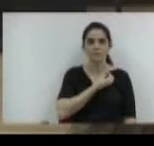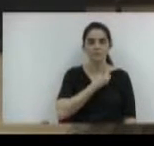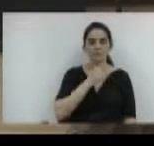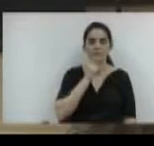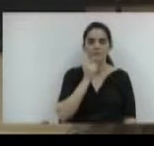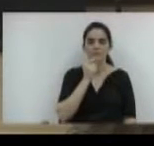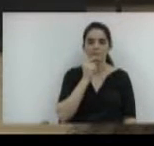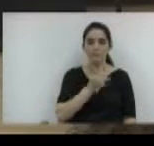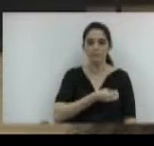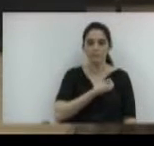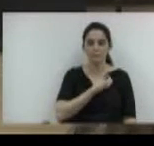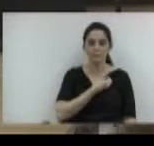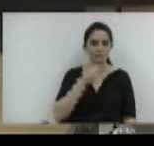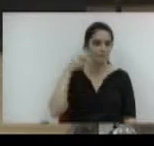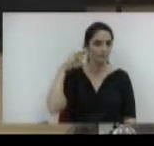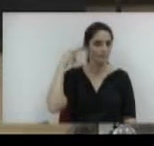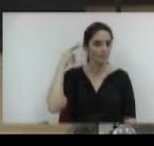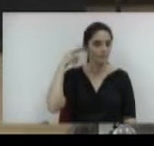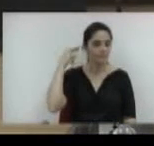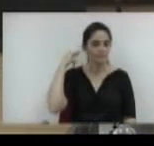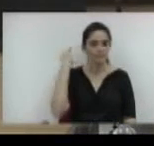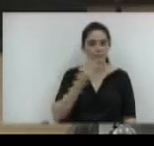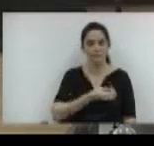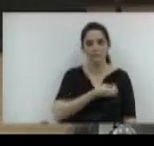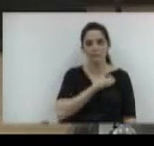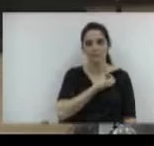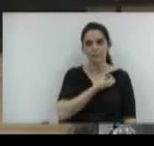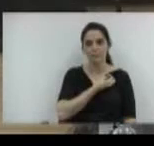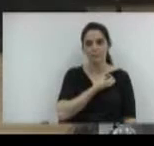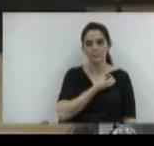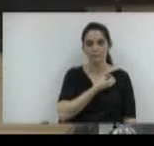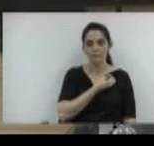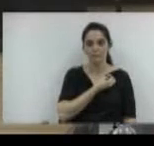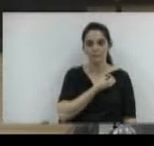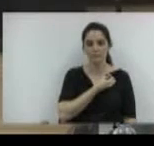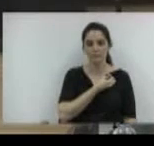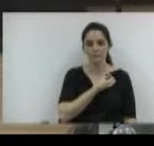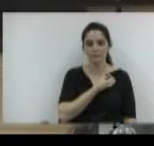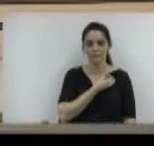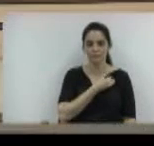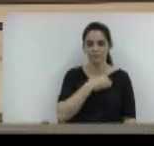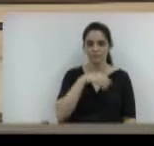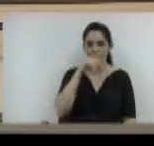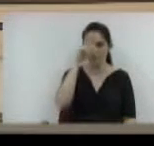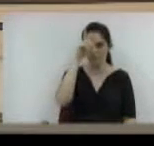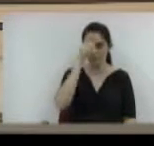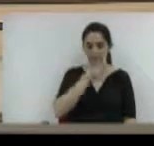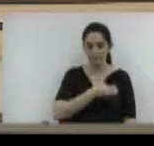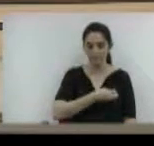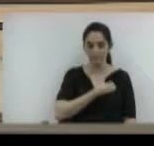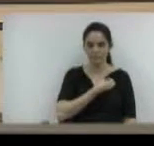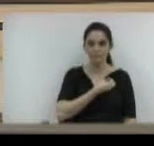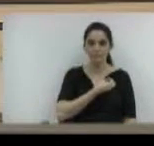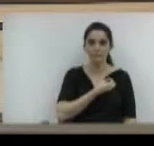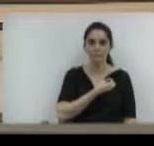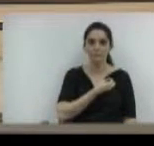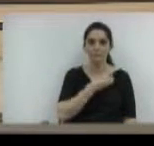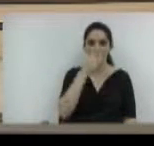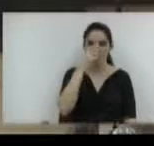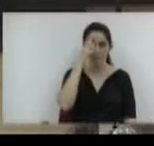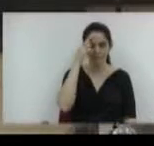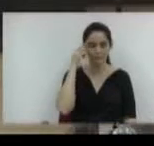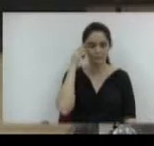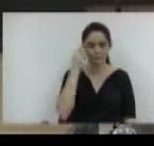Presente. Ronei Costa Martins. Presente. Sidney Pascotto. Presente. Wilson